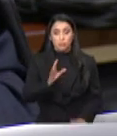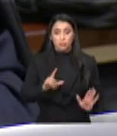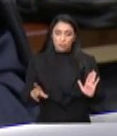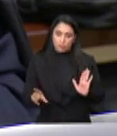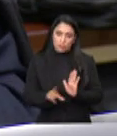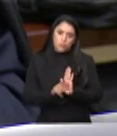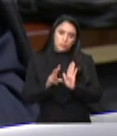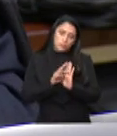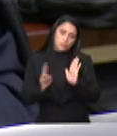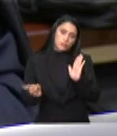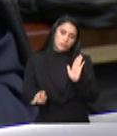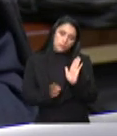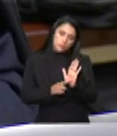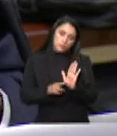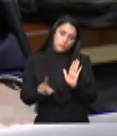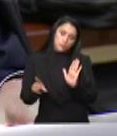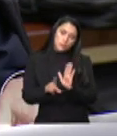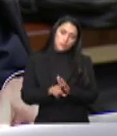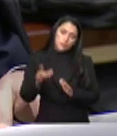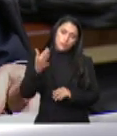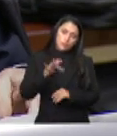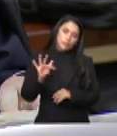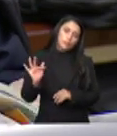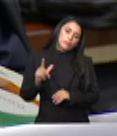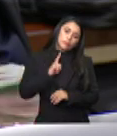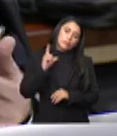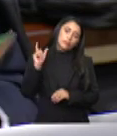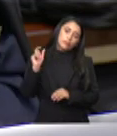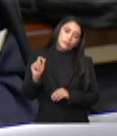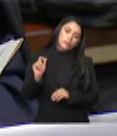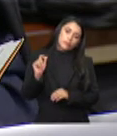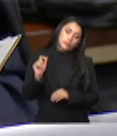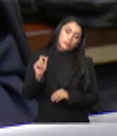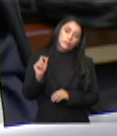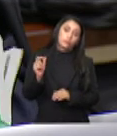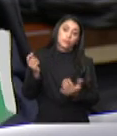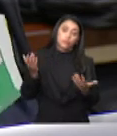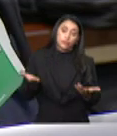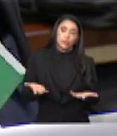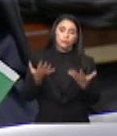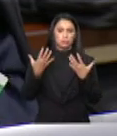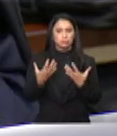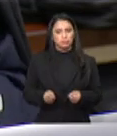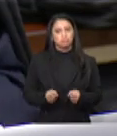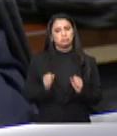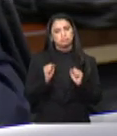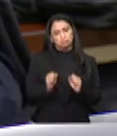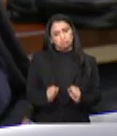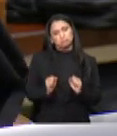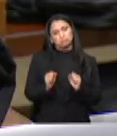regra, será uma lei federal, mas aqui, como exceção, admite-se que possa